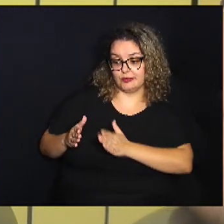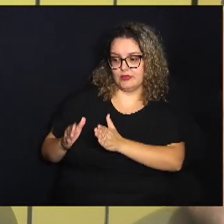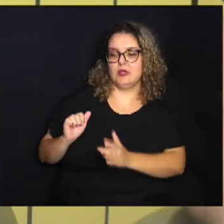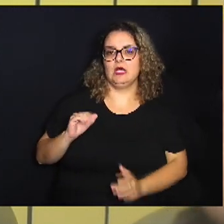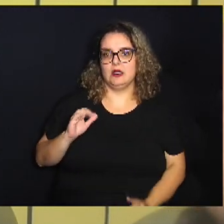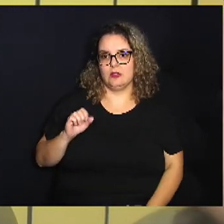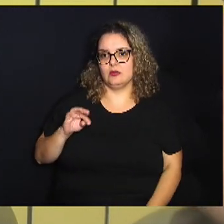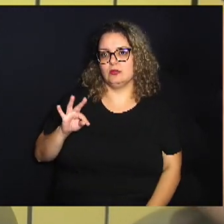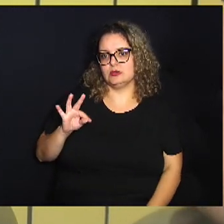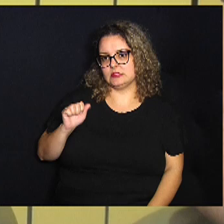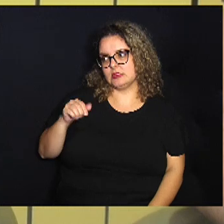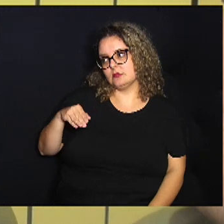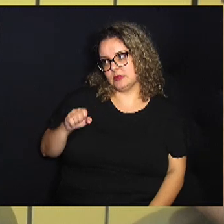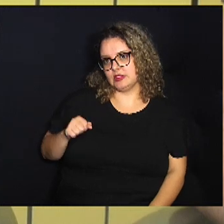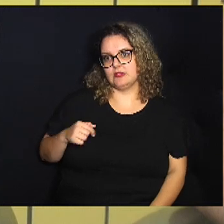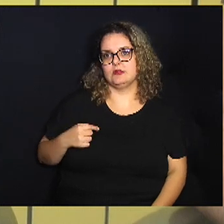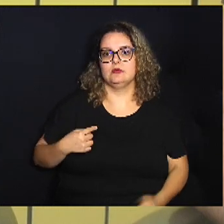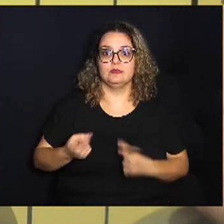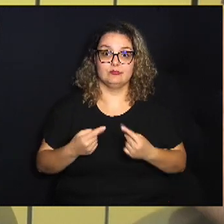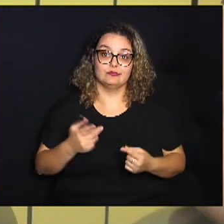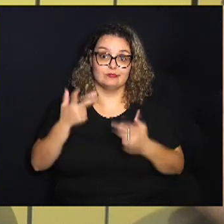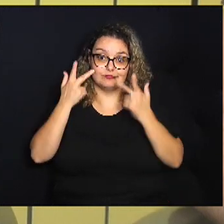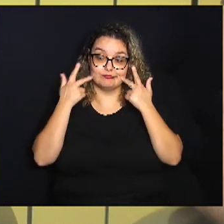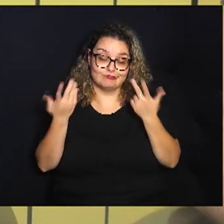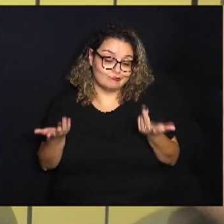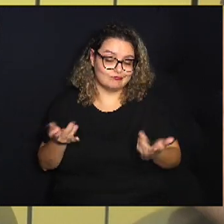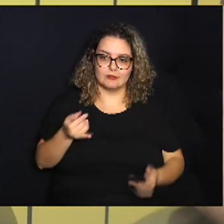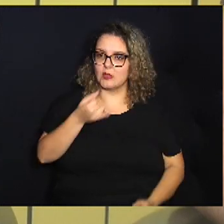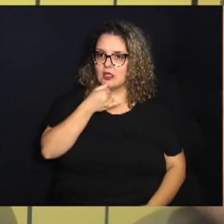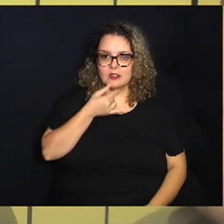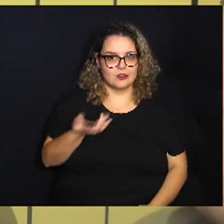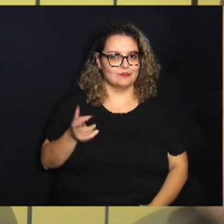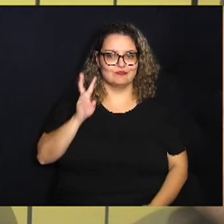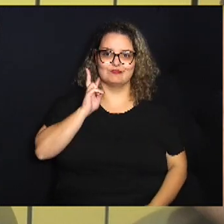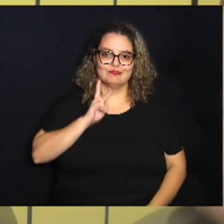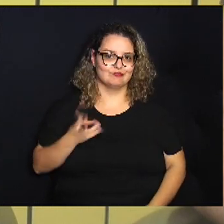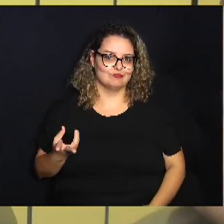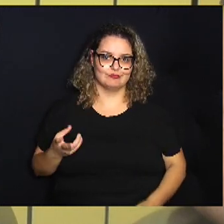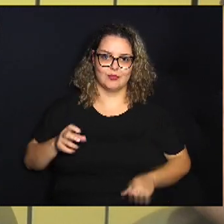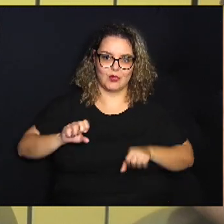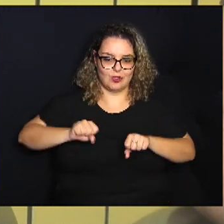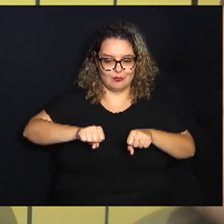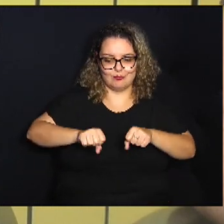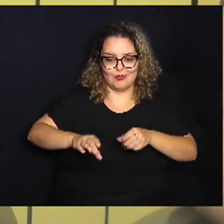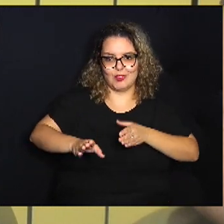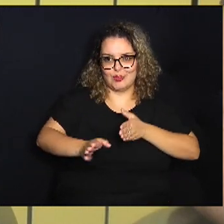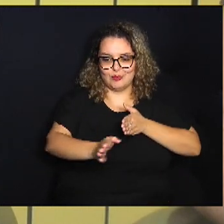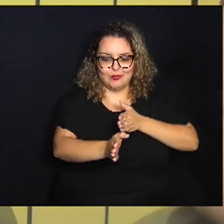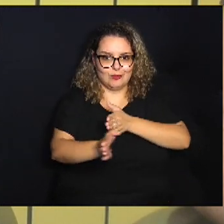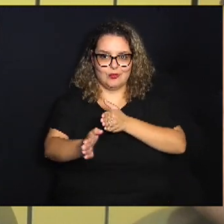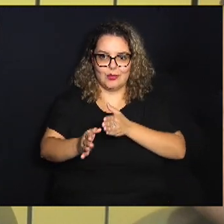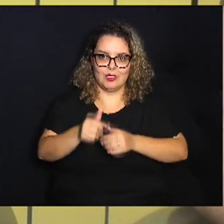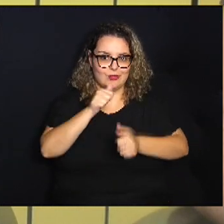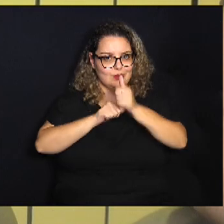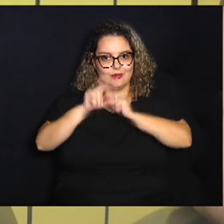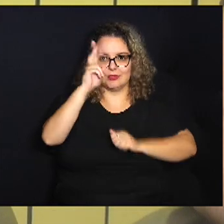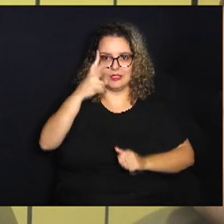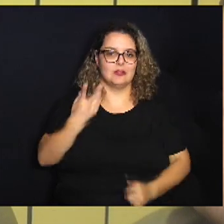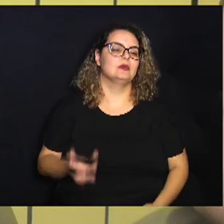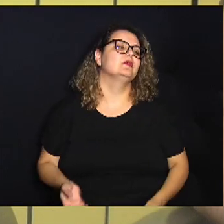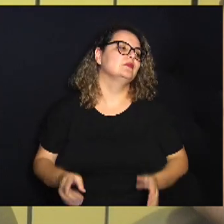preferiam uma estrada, uma via mais tranquila. E, infelizmente, ela foi vítima de um motoqueiro que estava, né, alcoolizado. Estava voltando de uma